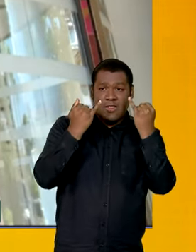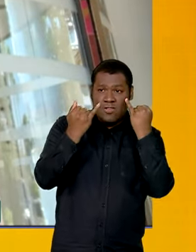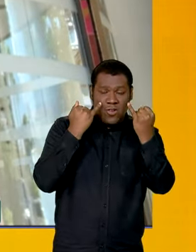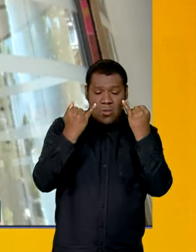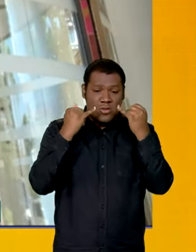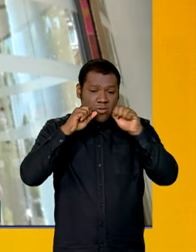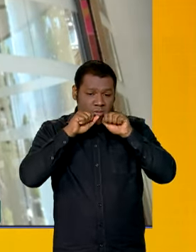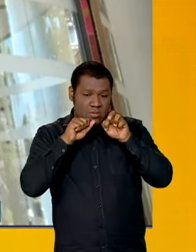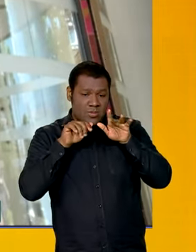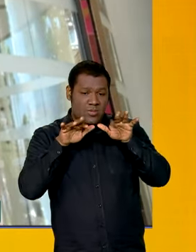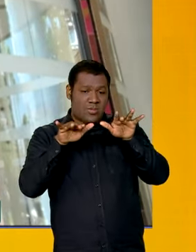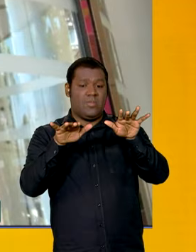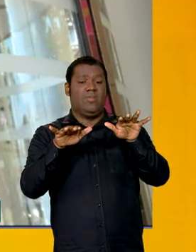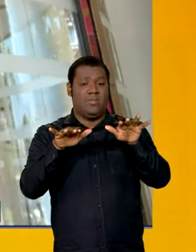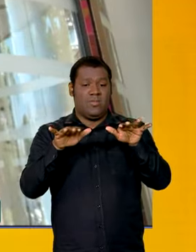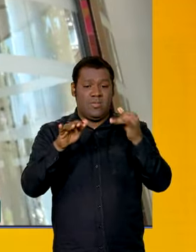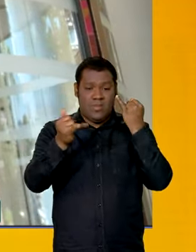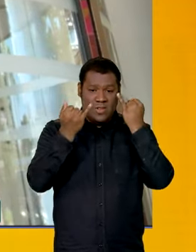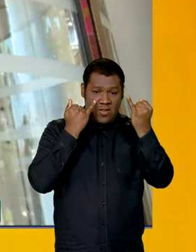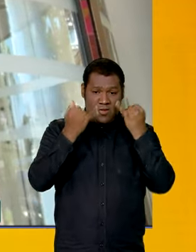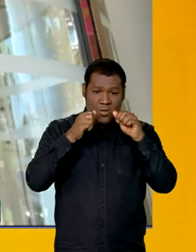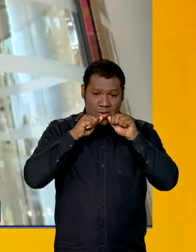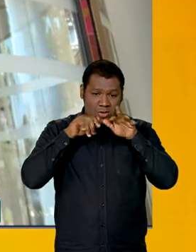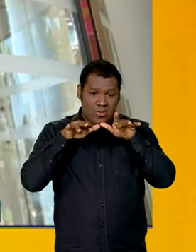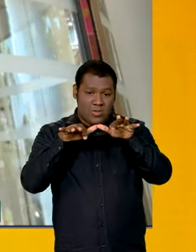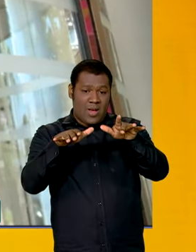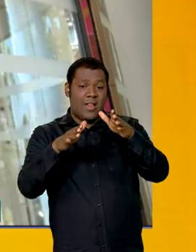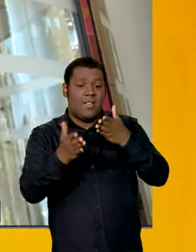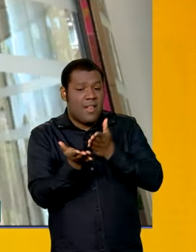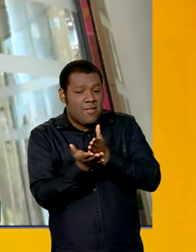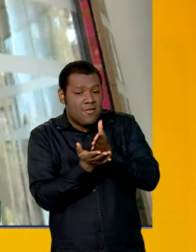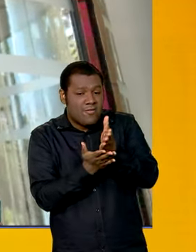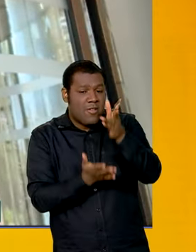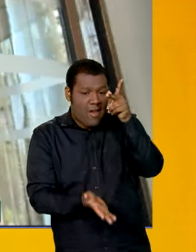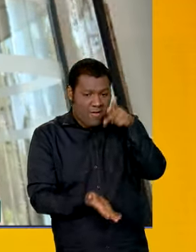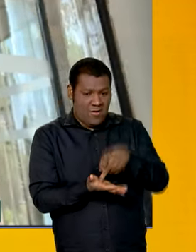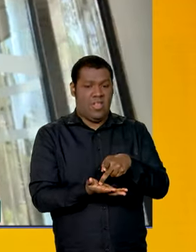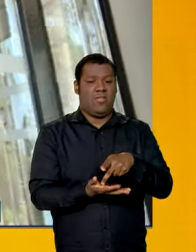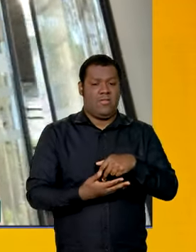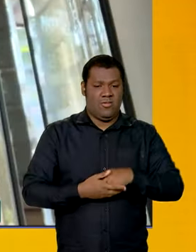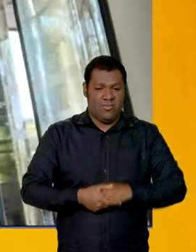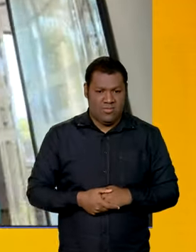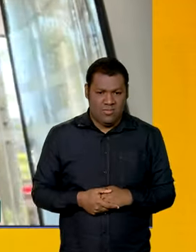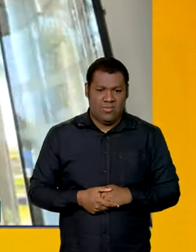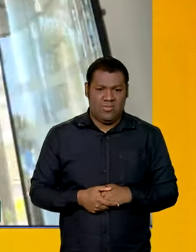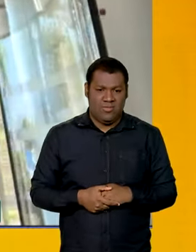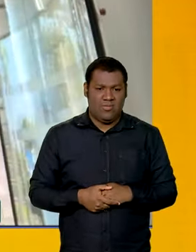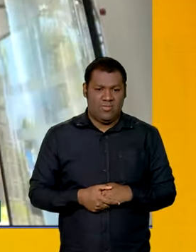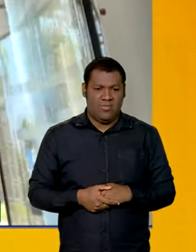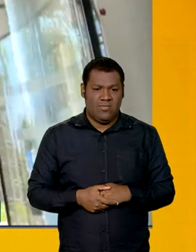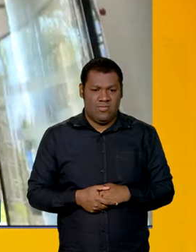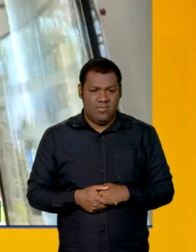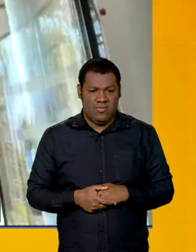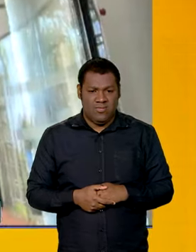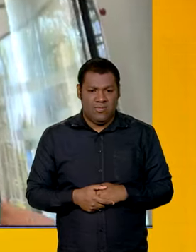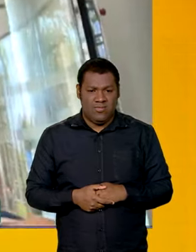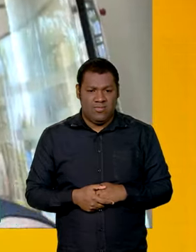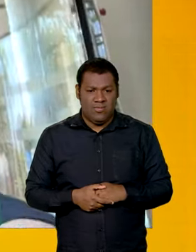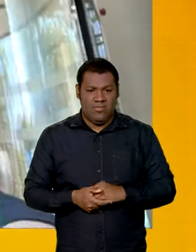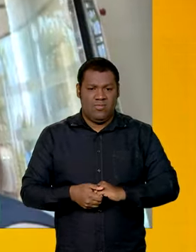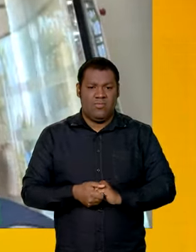são apropriadas pela sociedade, elas sejam íntegras e elas sejam condizentes com aquilo que a sociedade tem de